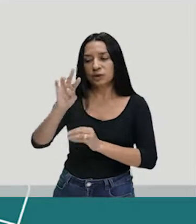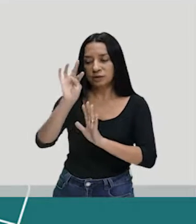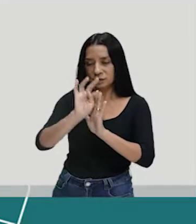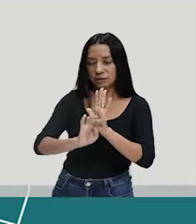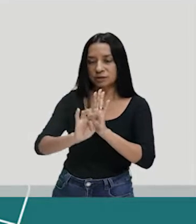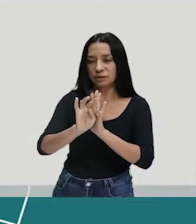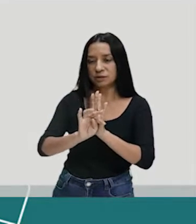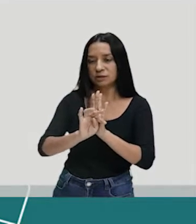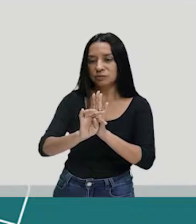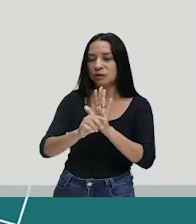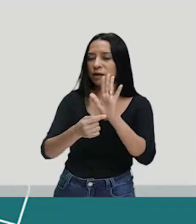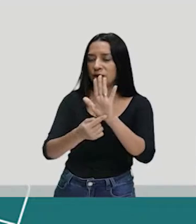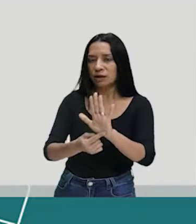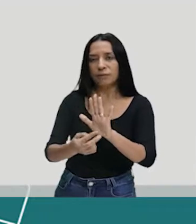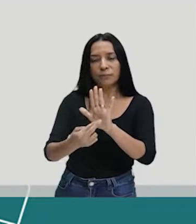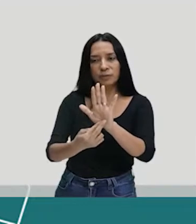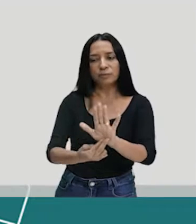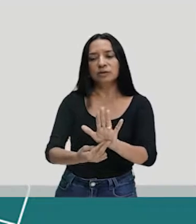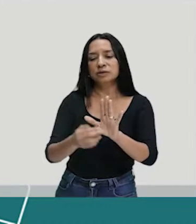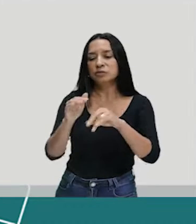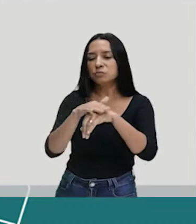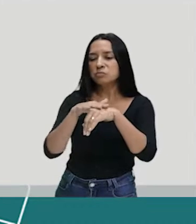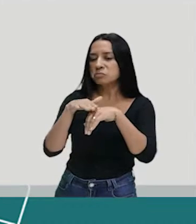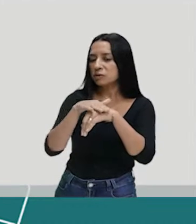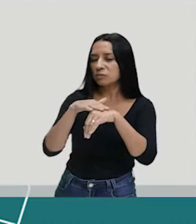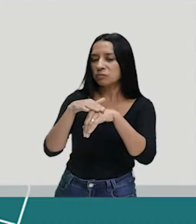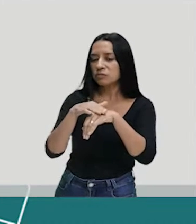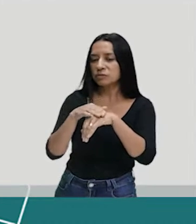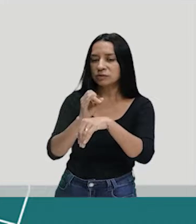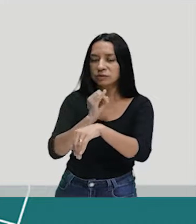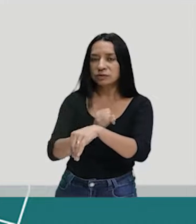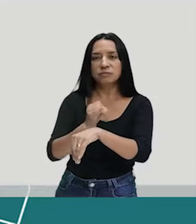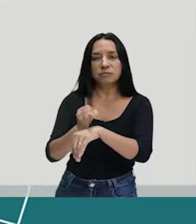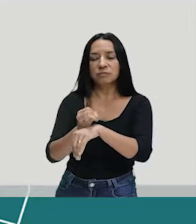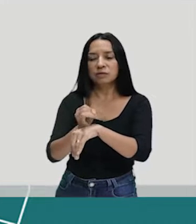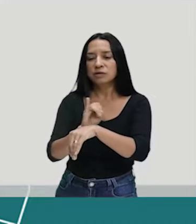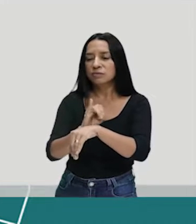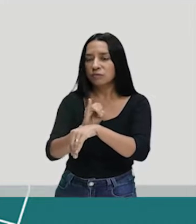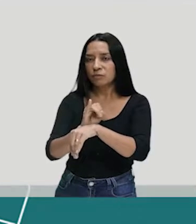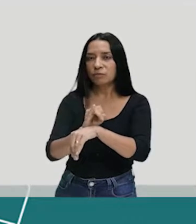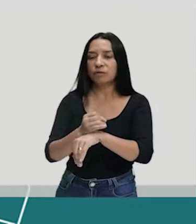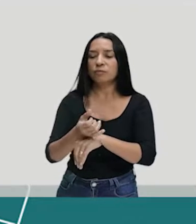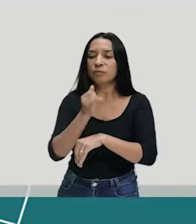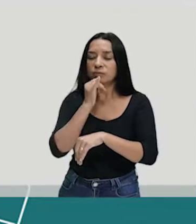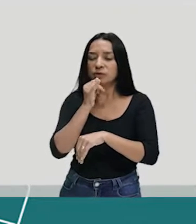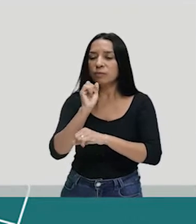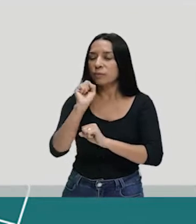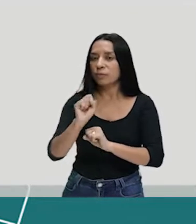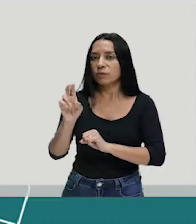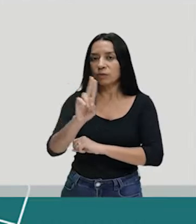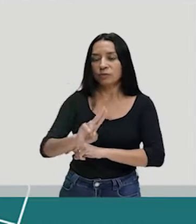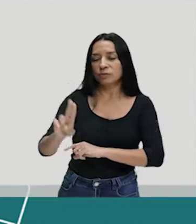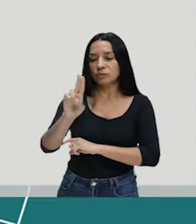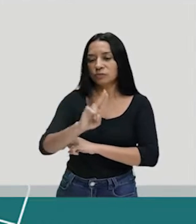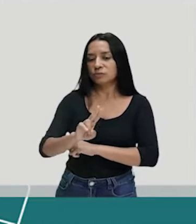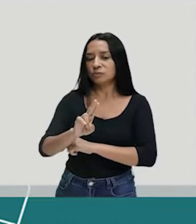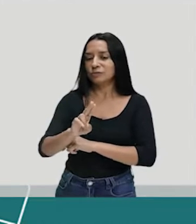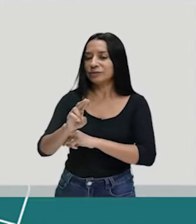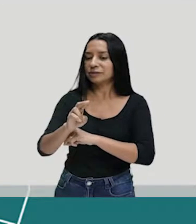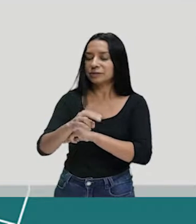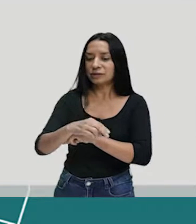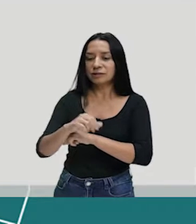nos textos que são enviados nas mensagens de texto através dos aplicativos internet telefone e etc